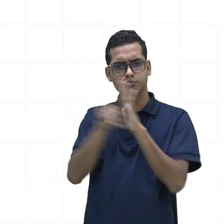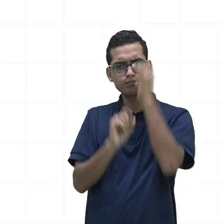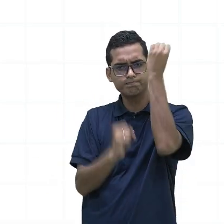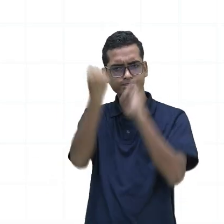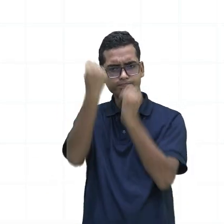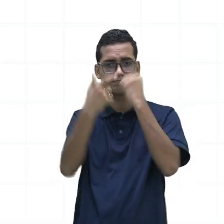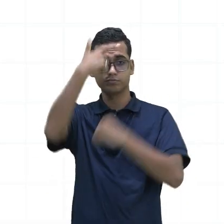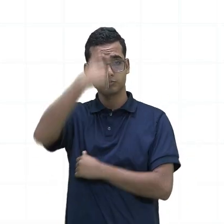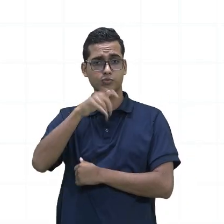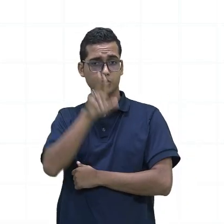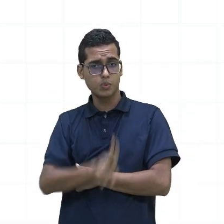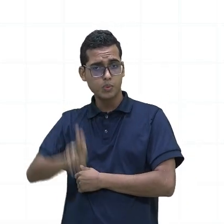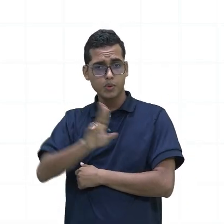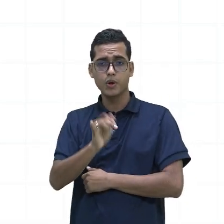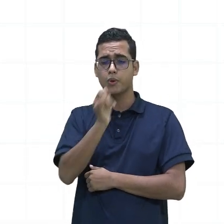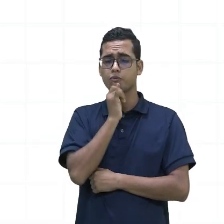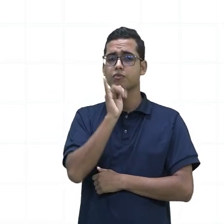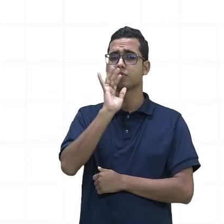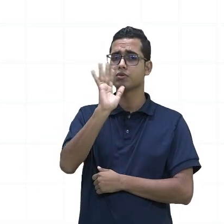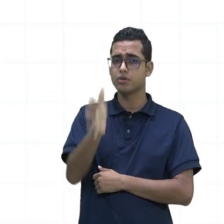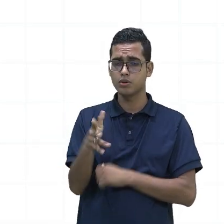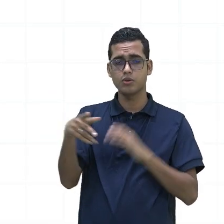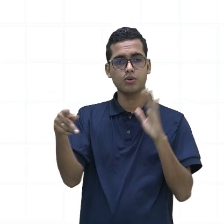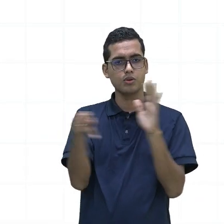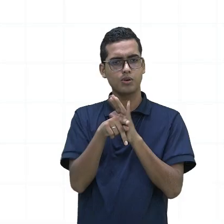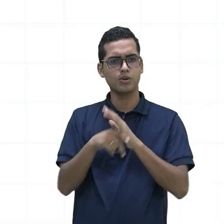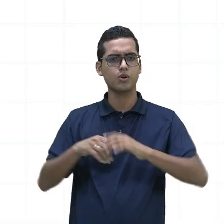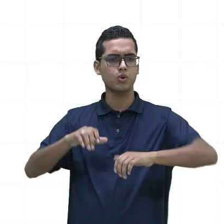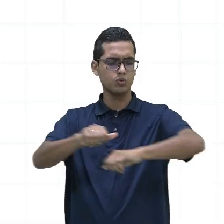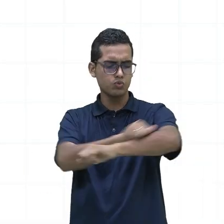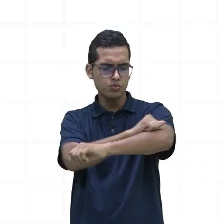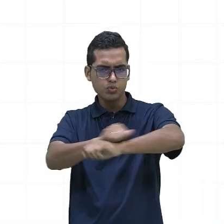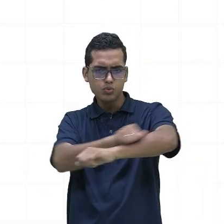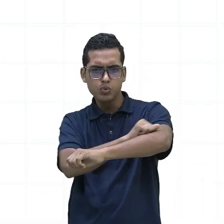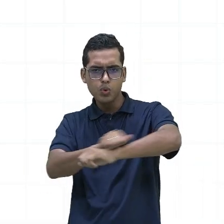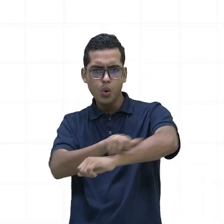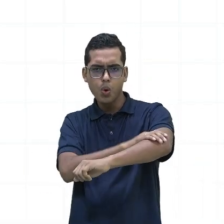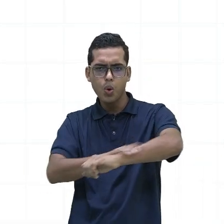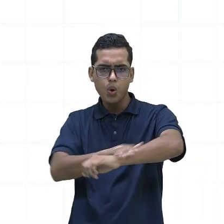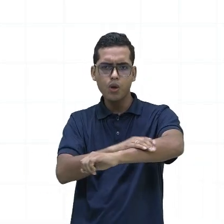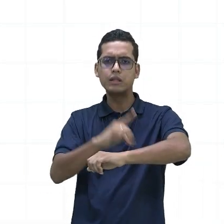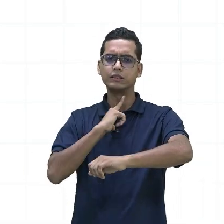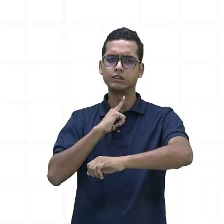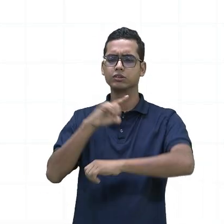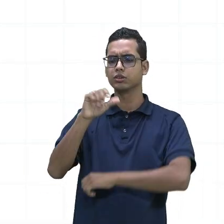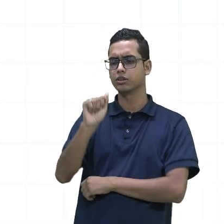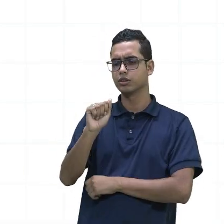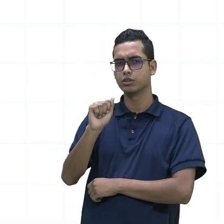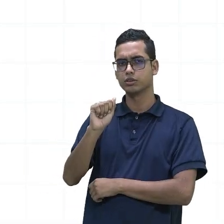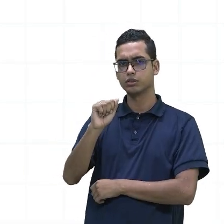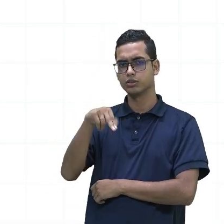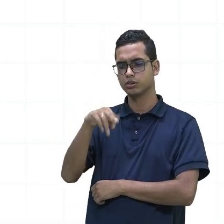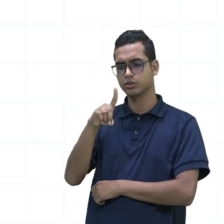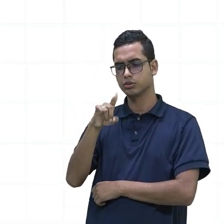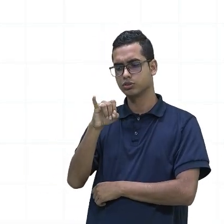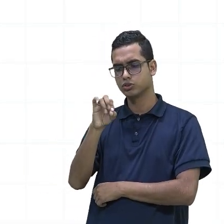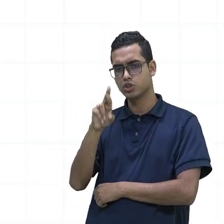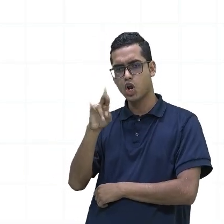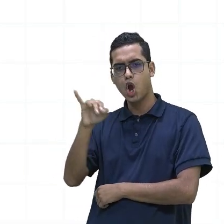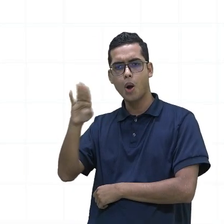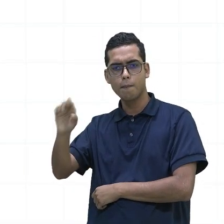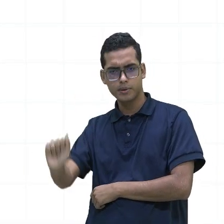por exemplo, já tomei banho com um sabonete que tinha composição de andiroba, por exemplo. E